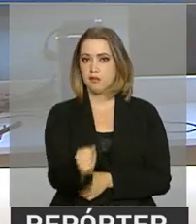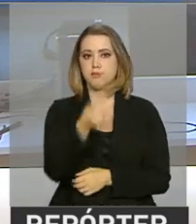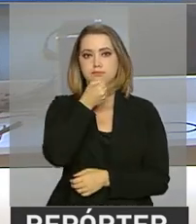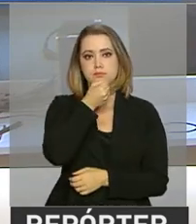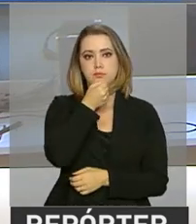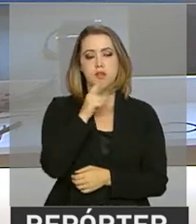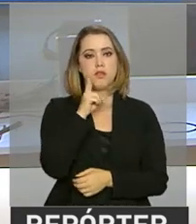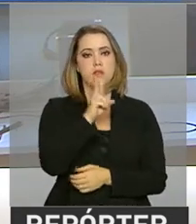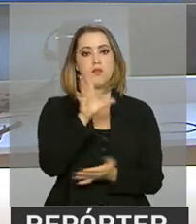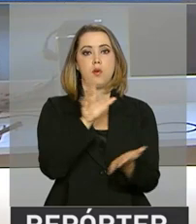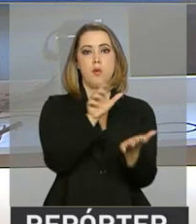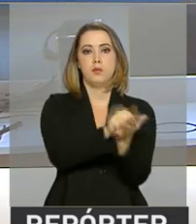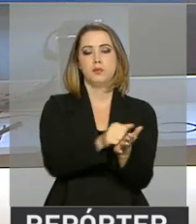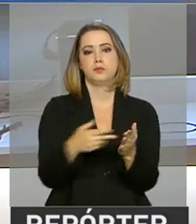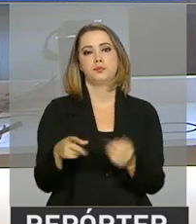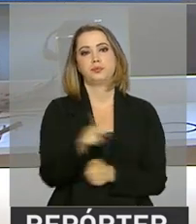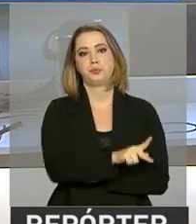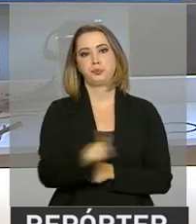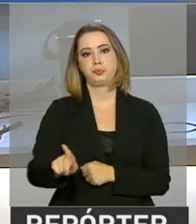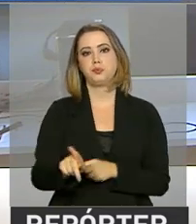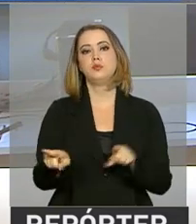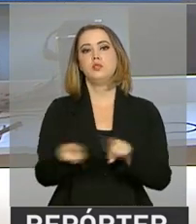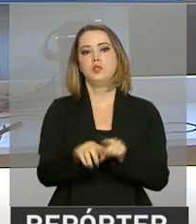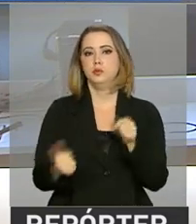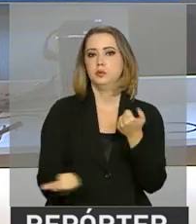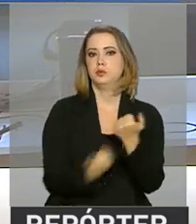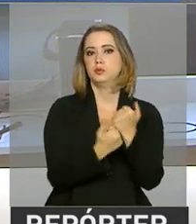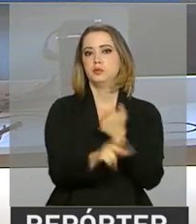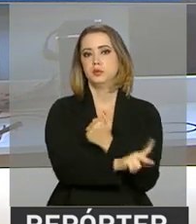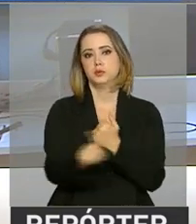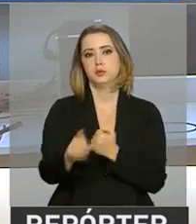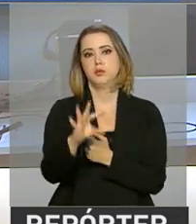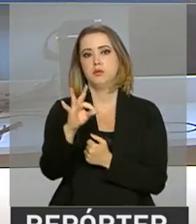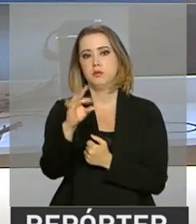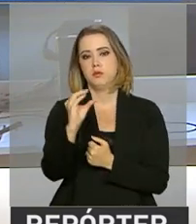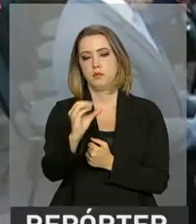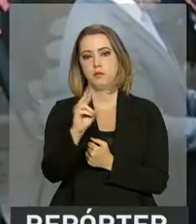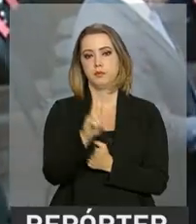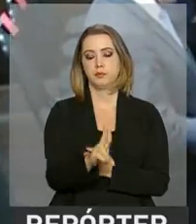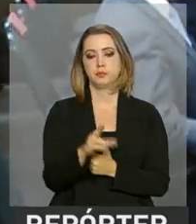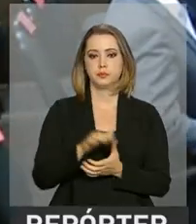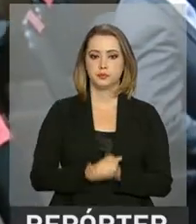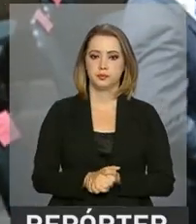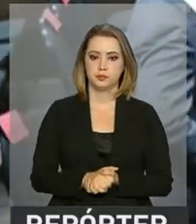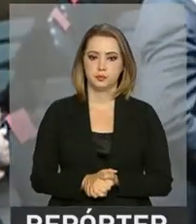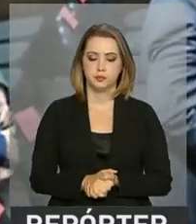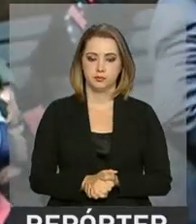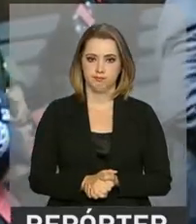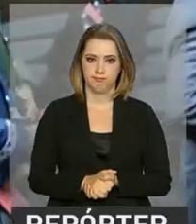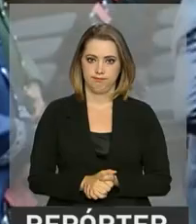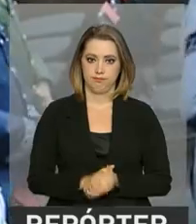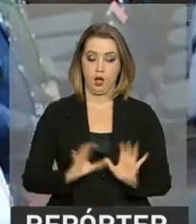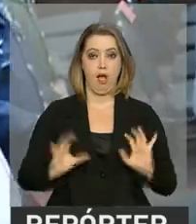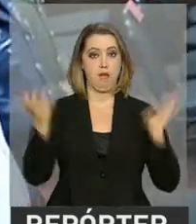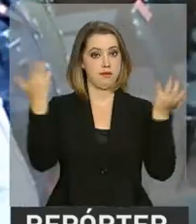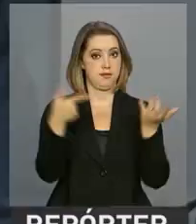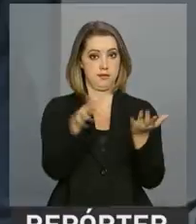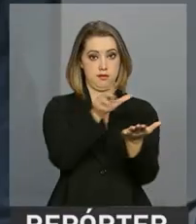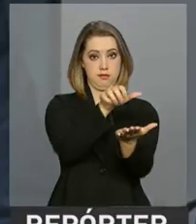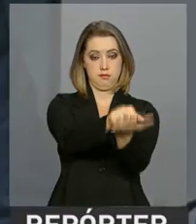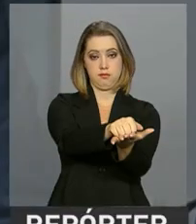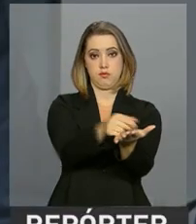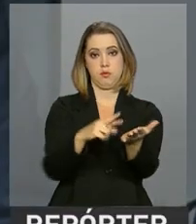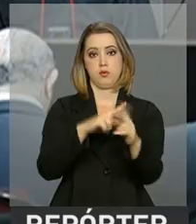a cerimônia de posse do presidente e do vice-presidente do Tribunal de Contas da União. Ministério Público. A cerimônia de posse